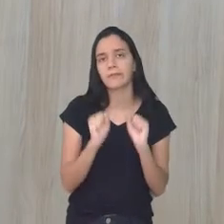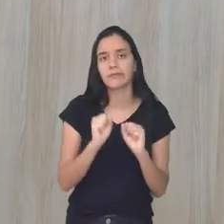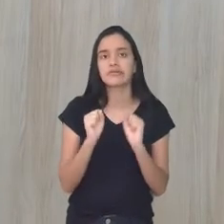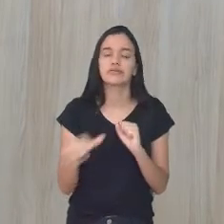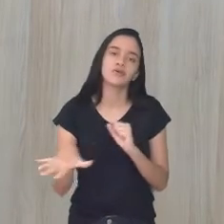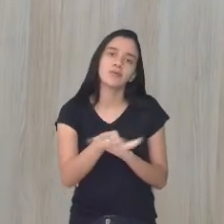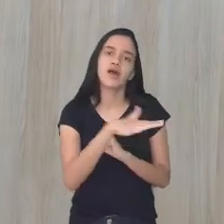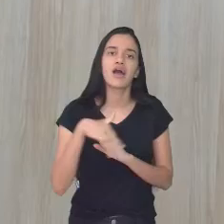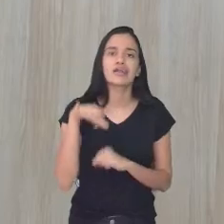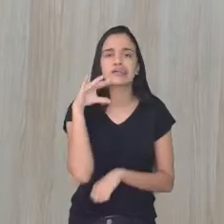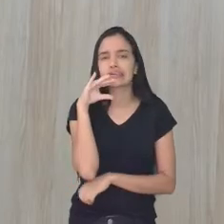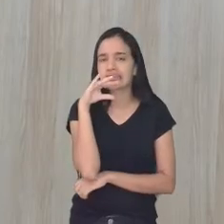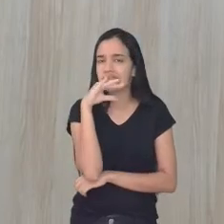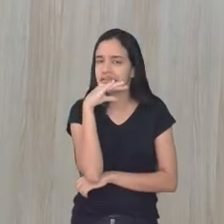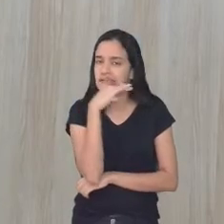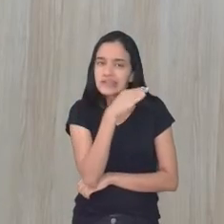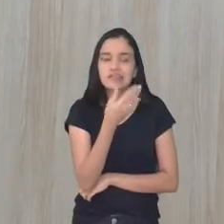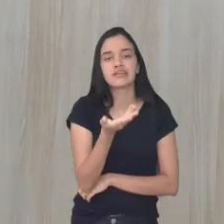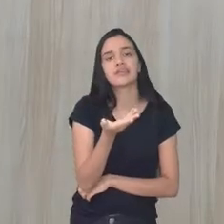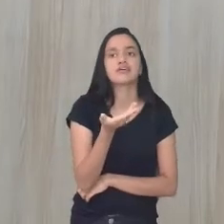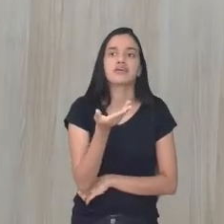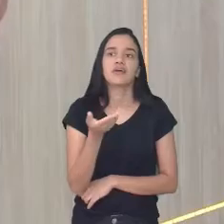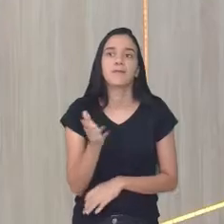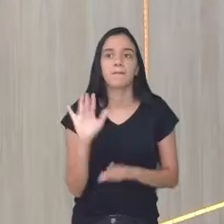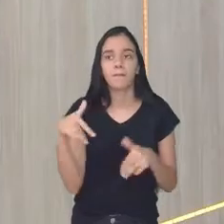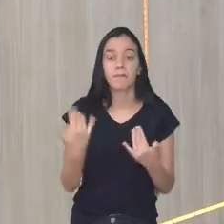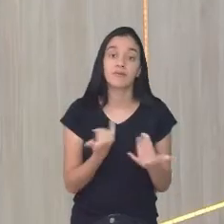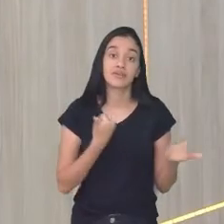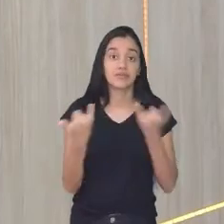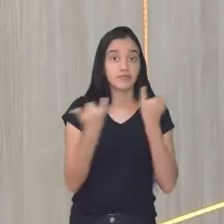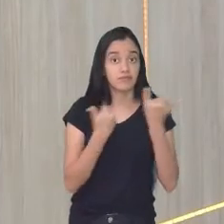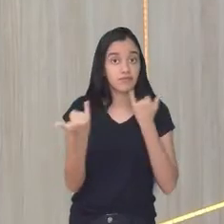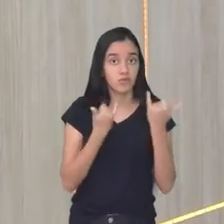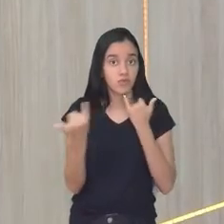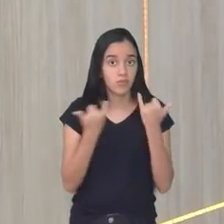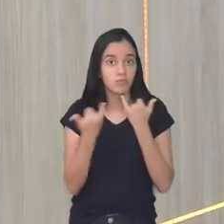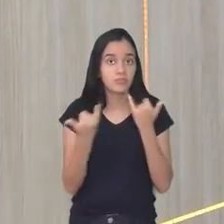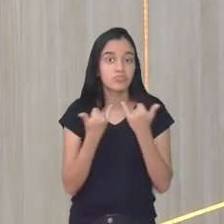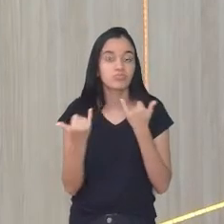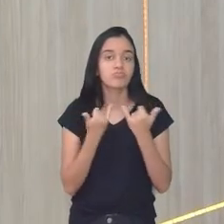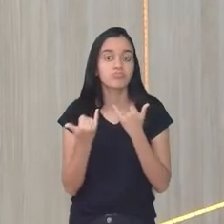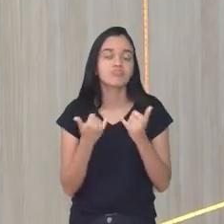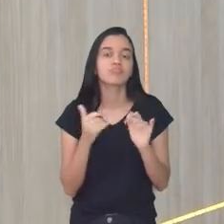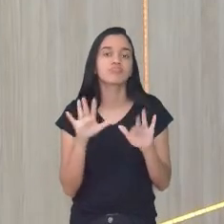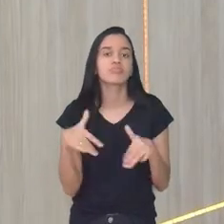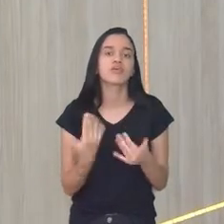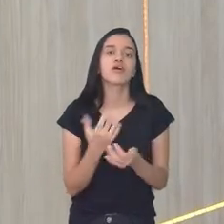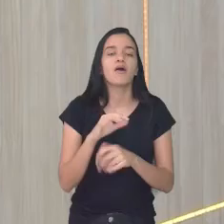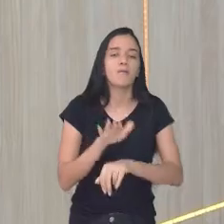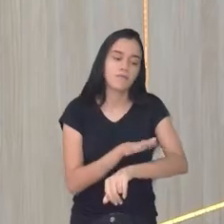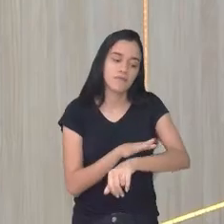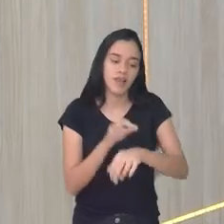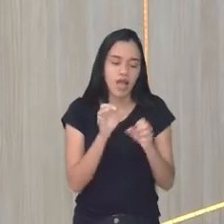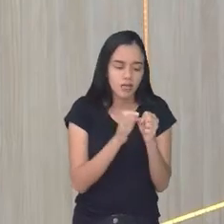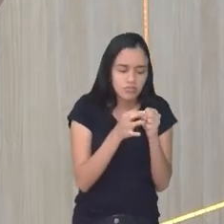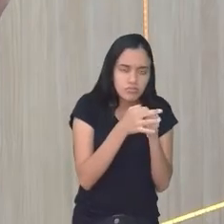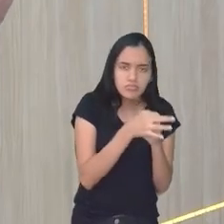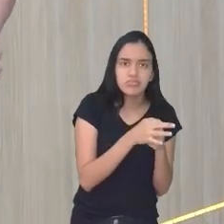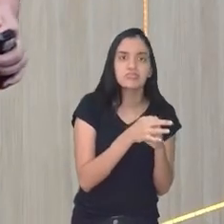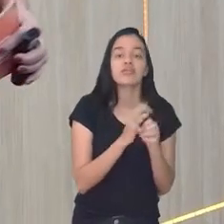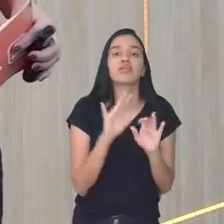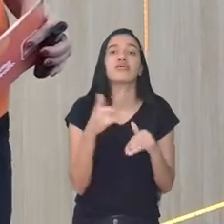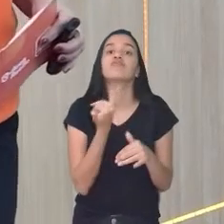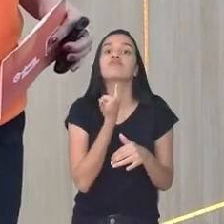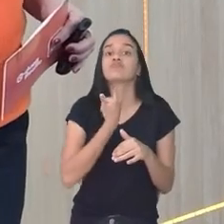ambiente que está quente, um objeto quente. E essa informação vai passar pelas células nervosas e vai chegar